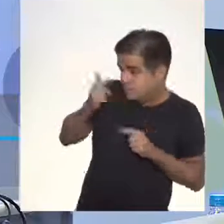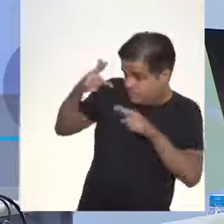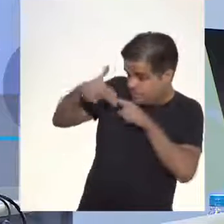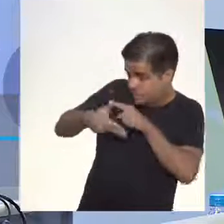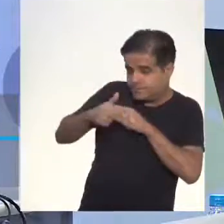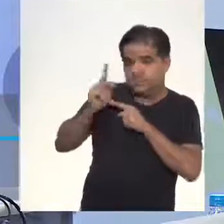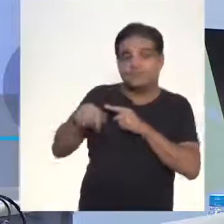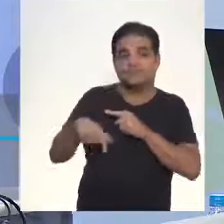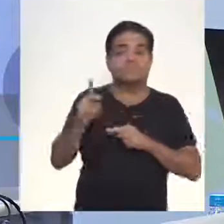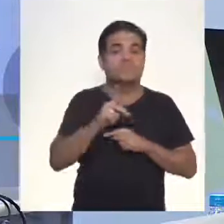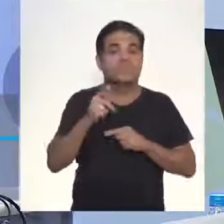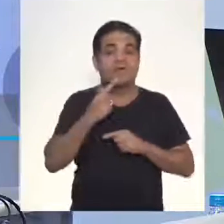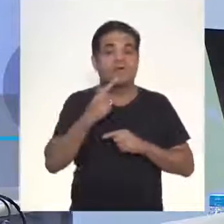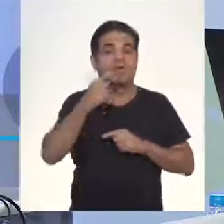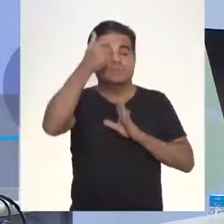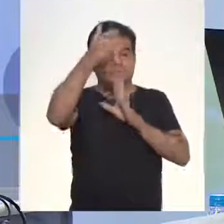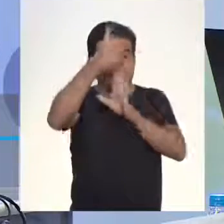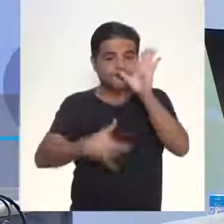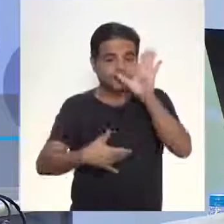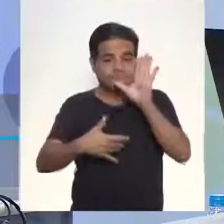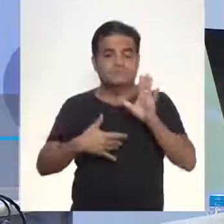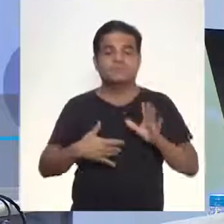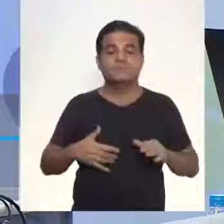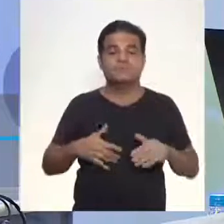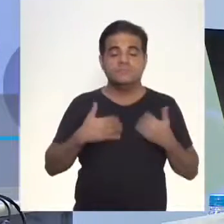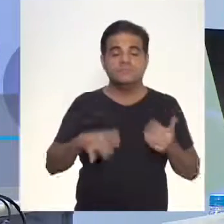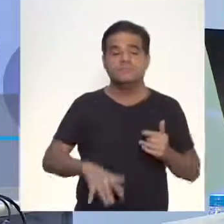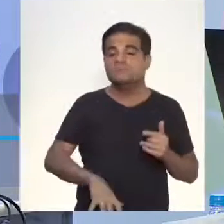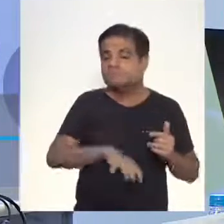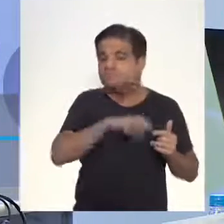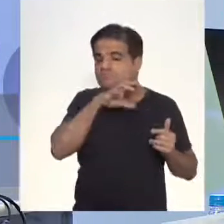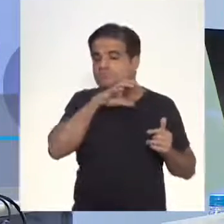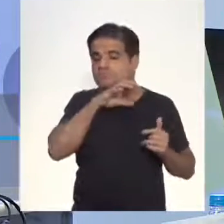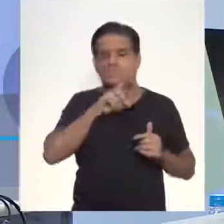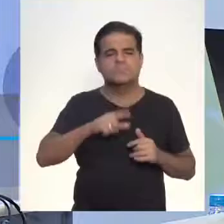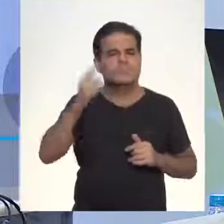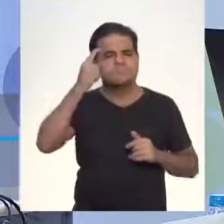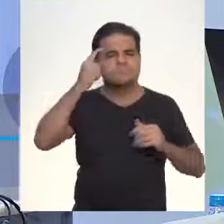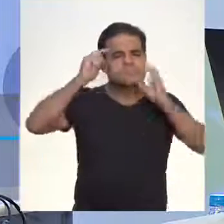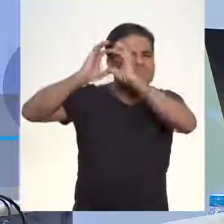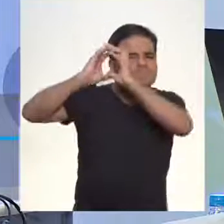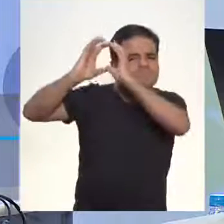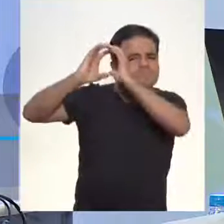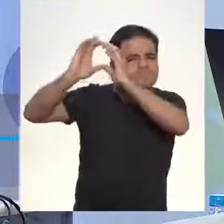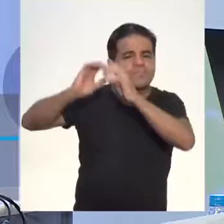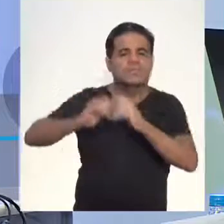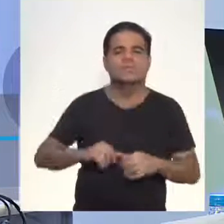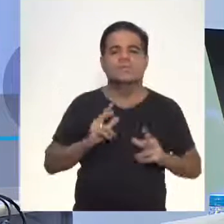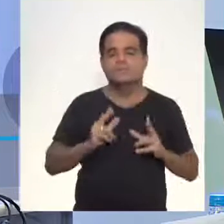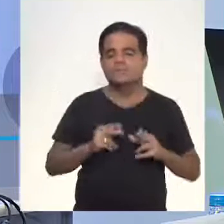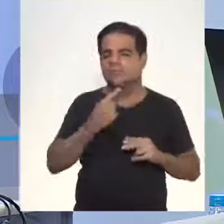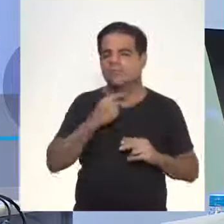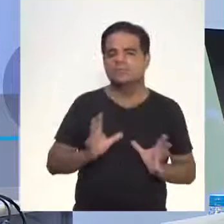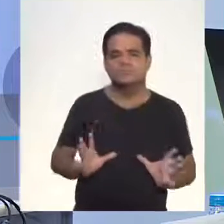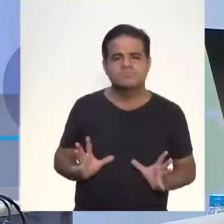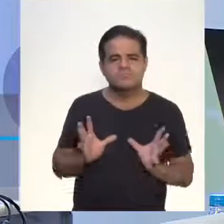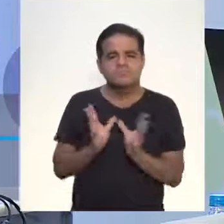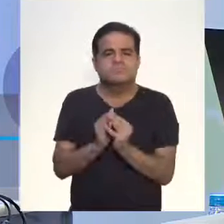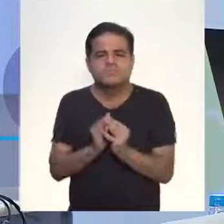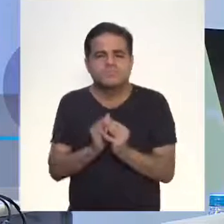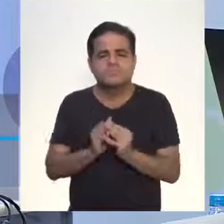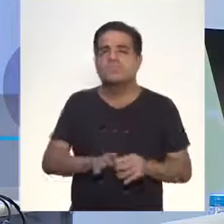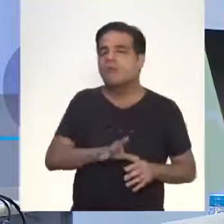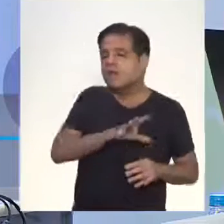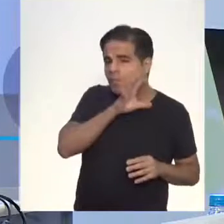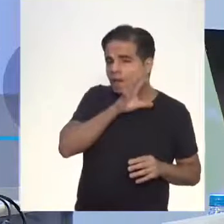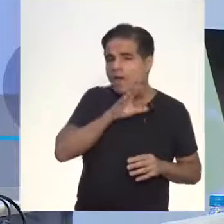a Prolídia está dizendo o seguinte, né, o animal não é racional, então é mais ou menos o que a gente estava sintetizando aqui, né? O animal